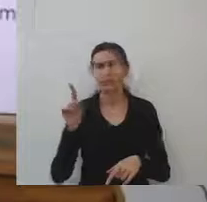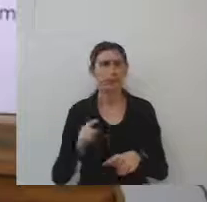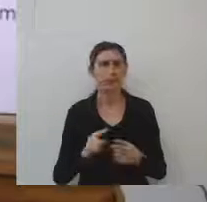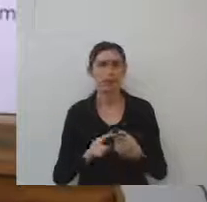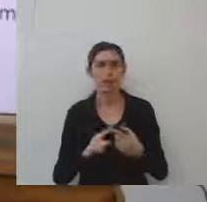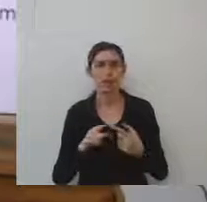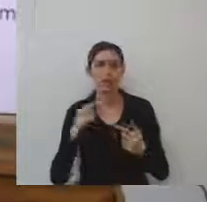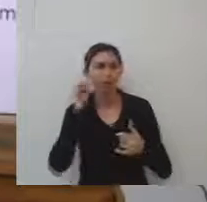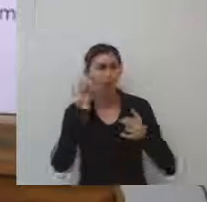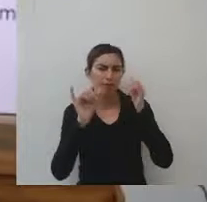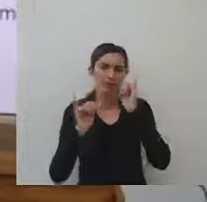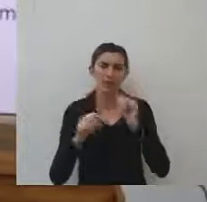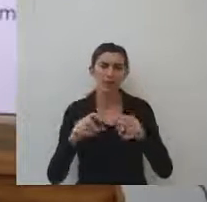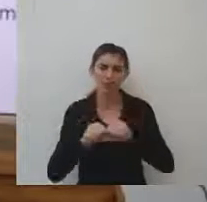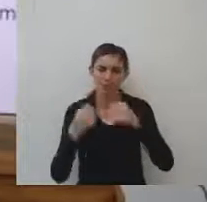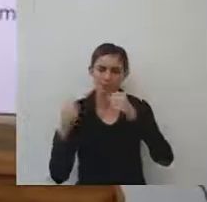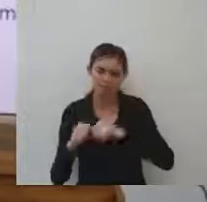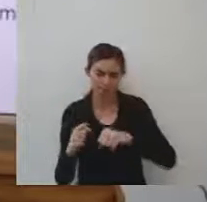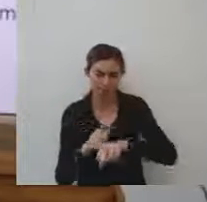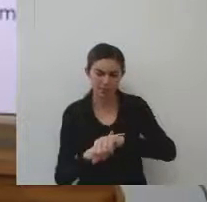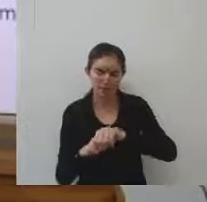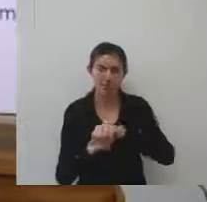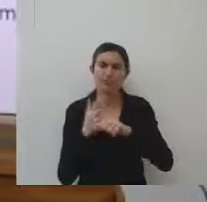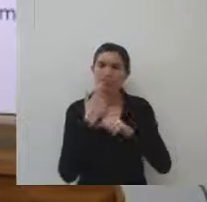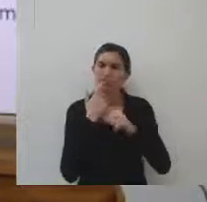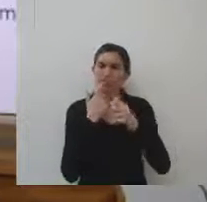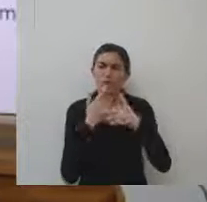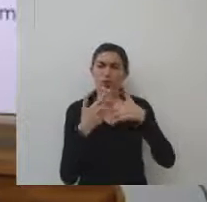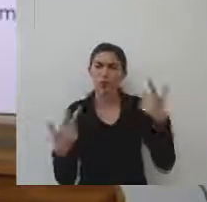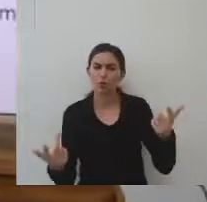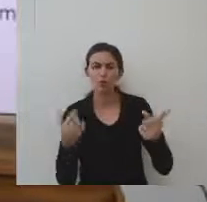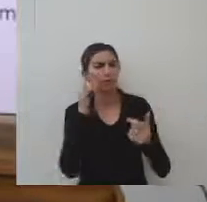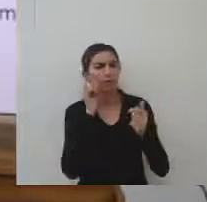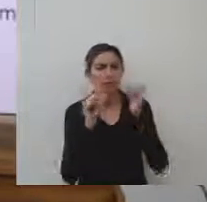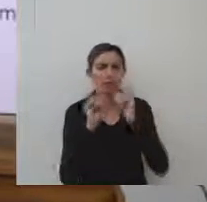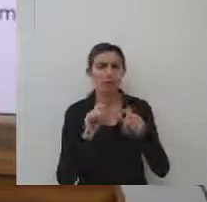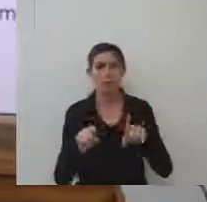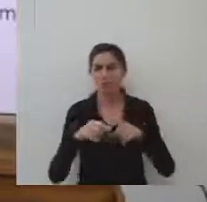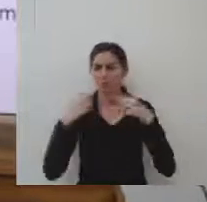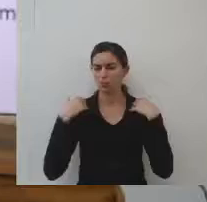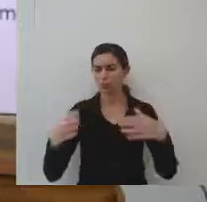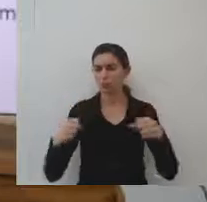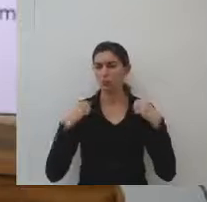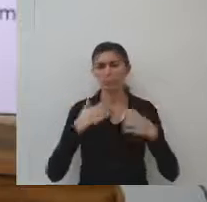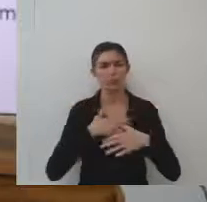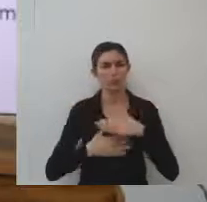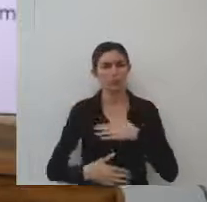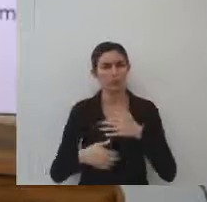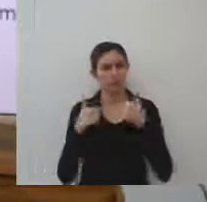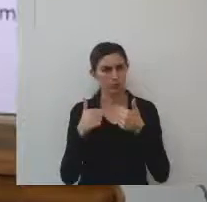graves lesões e desenvolve um excelente condicionamento físico. Ok?